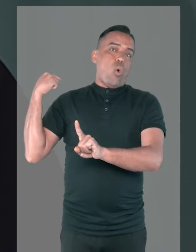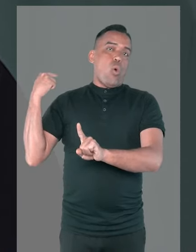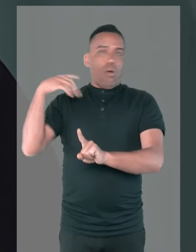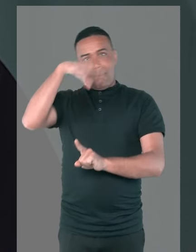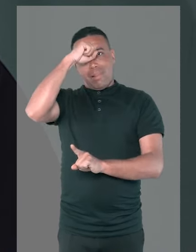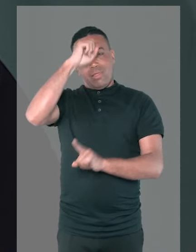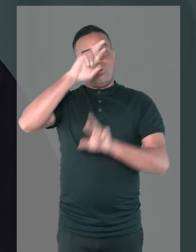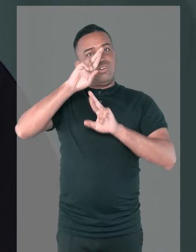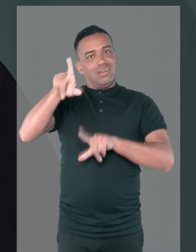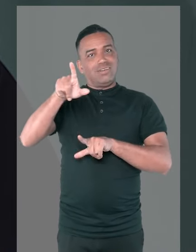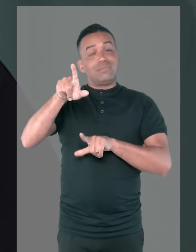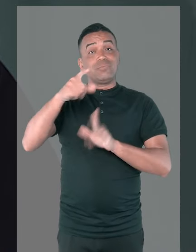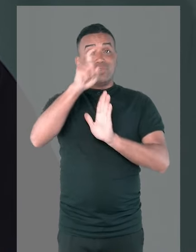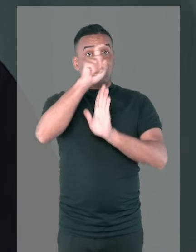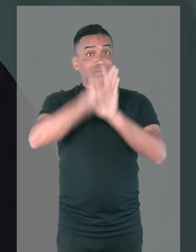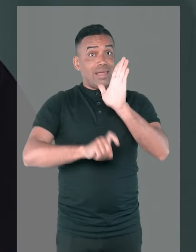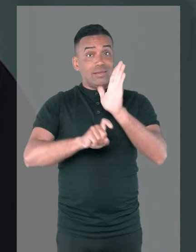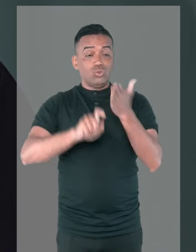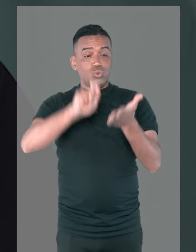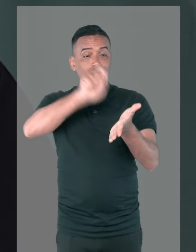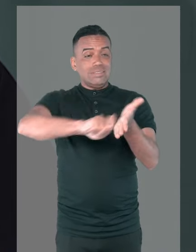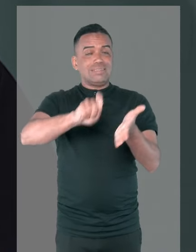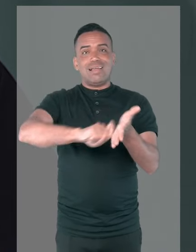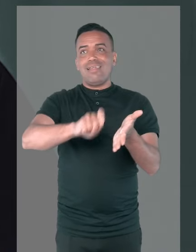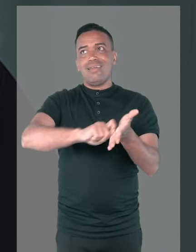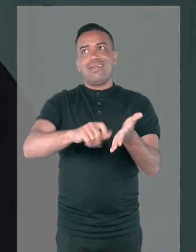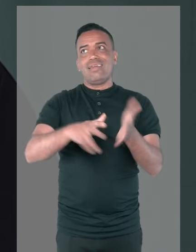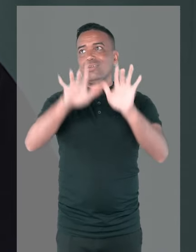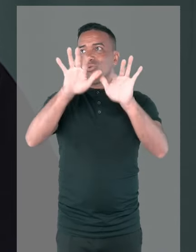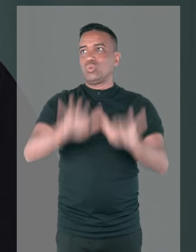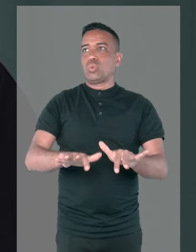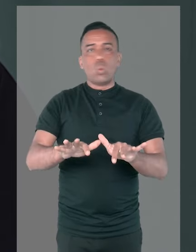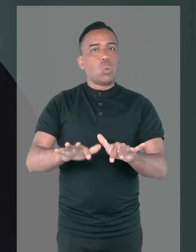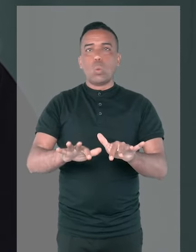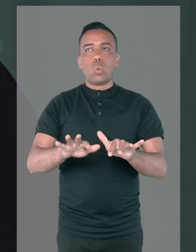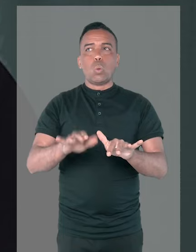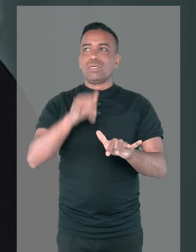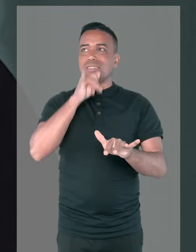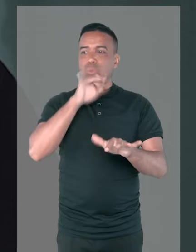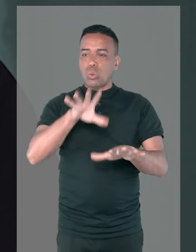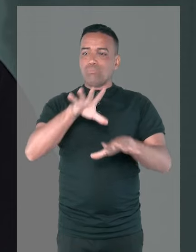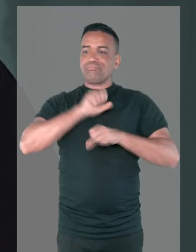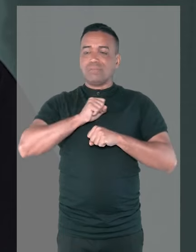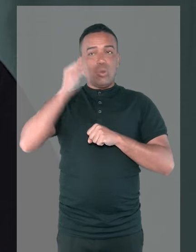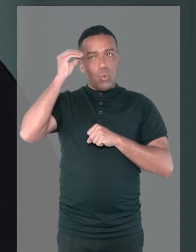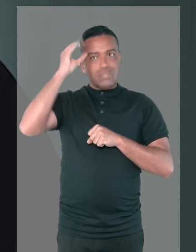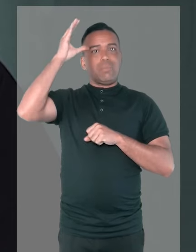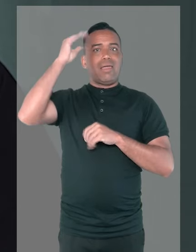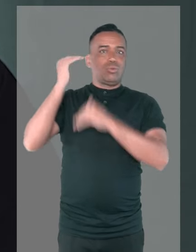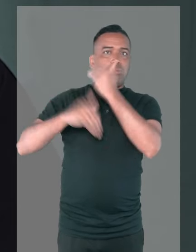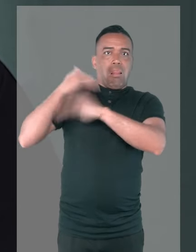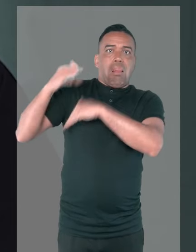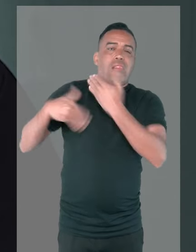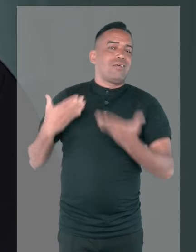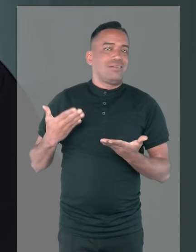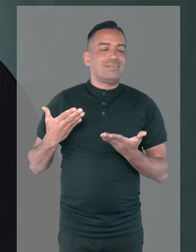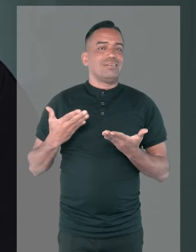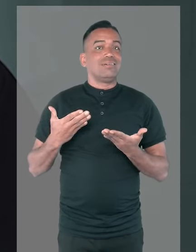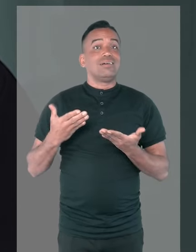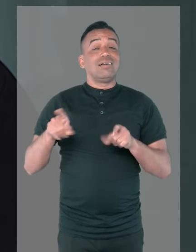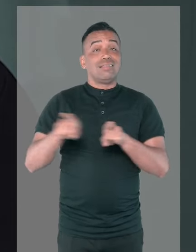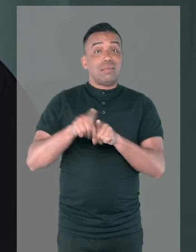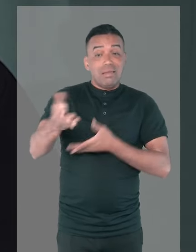texto escrito já não tem o mesmo nível de importância como transmissor de conhecimento e também